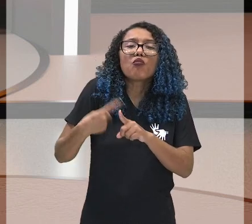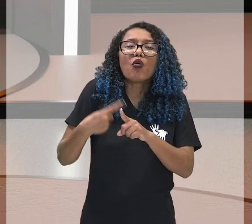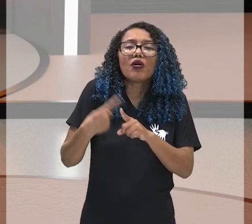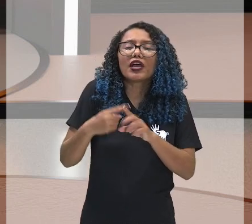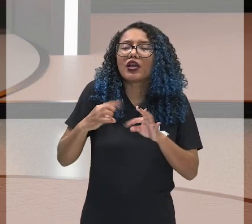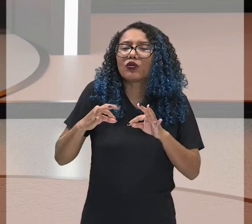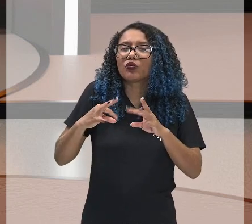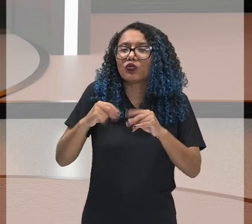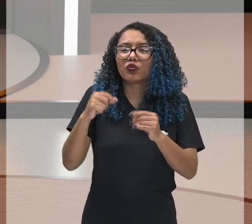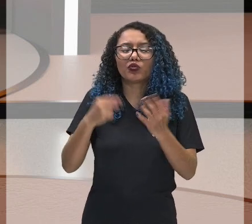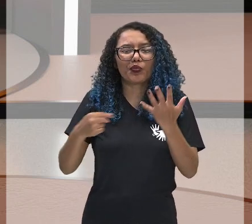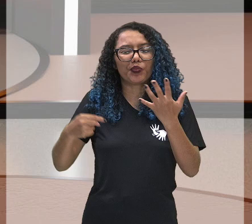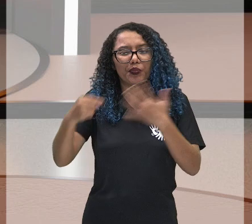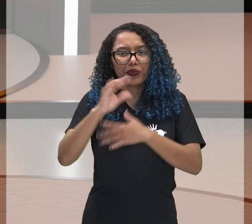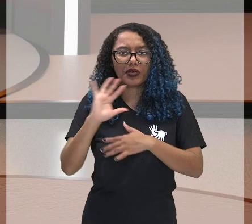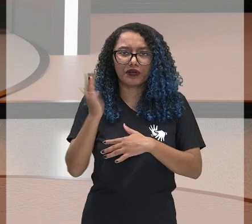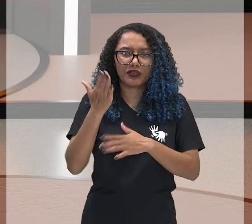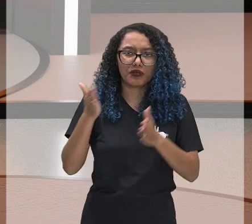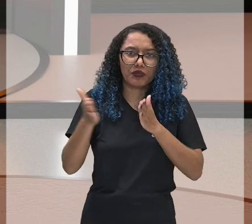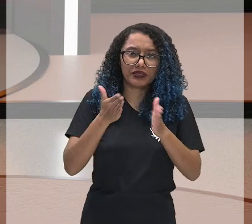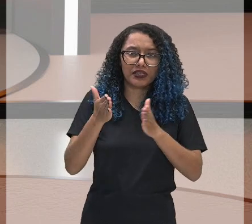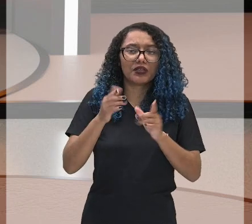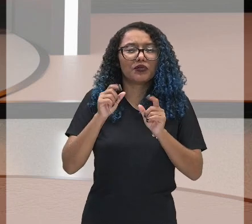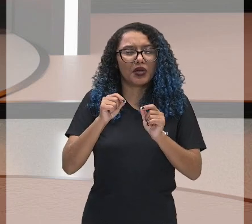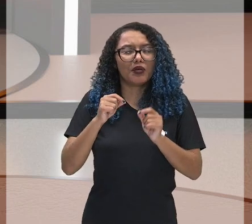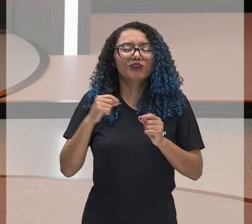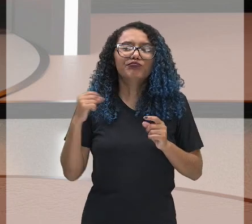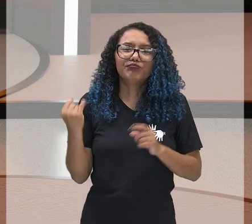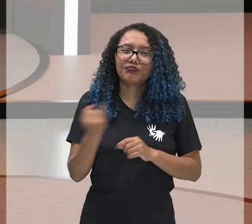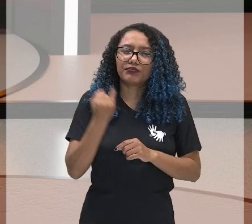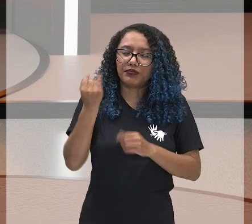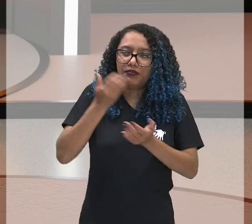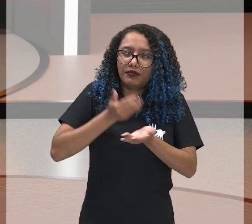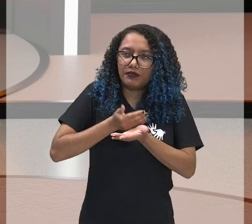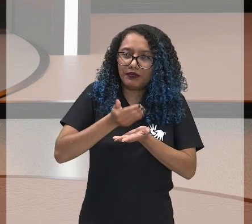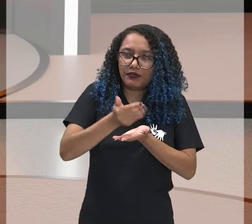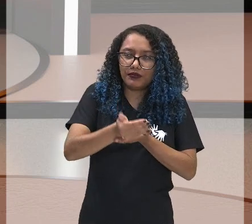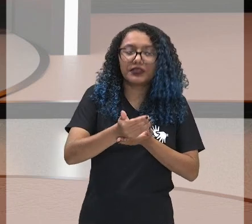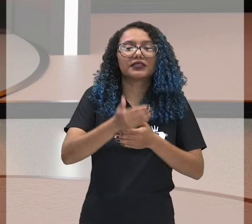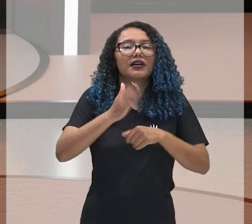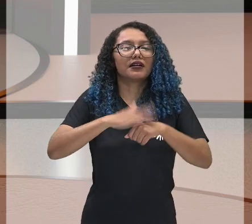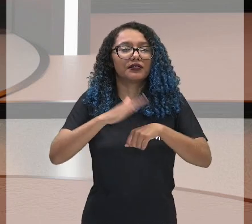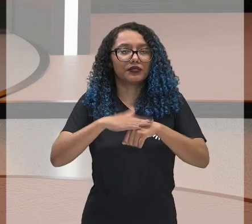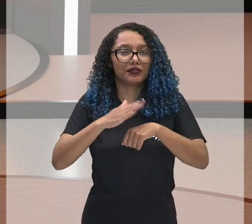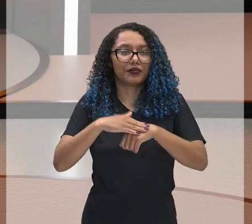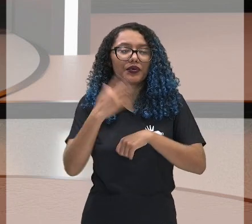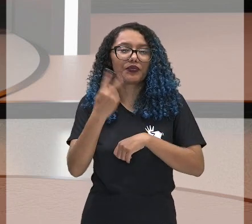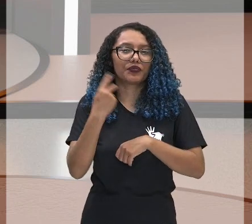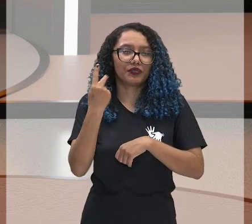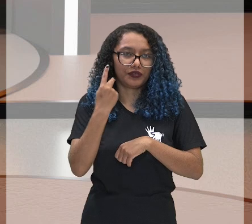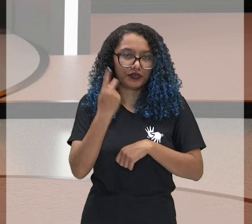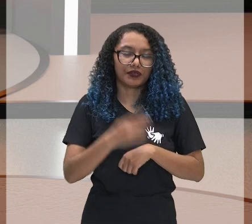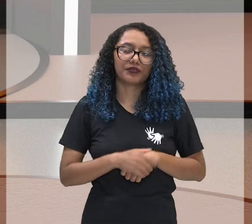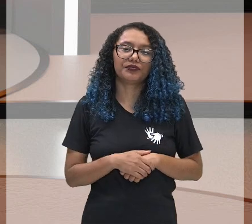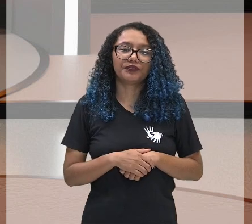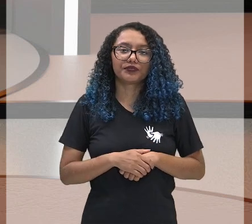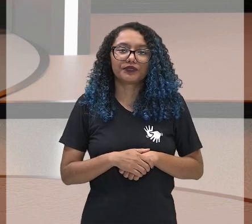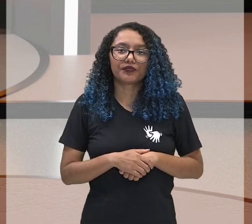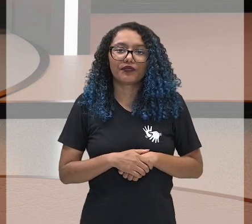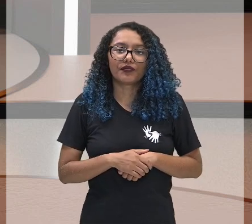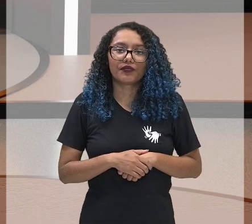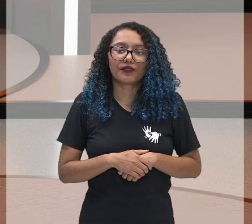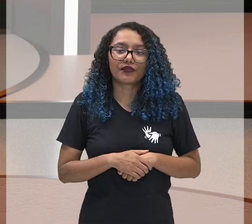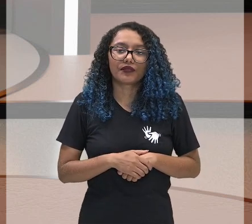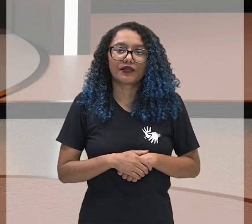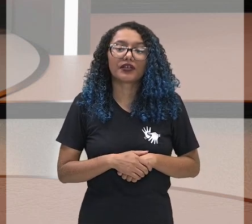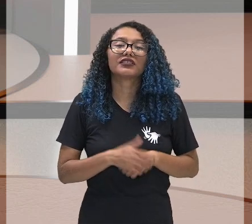naquele período, foi fundamental para o início do chamado processo de emancipação política. Vamos deixar um pouquinho o